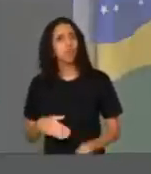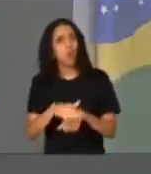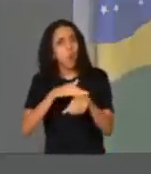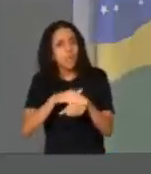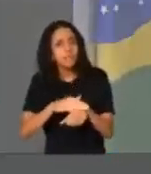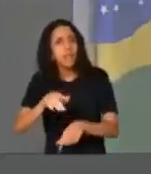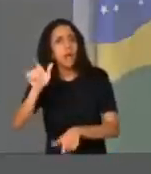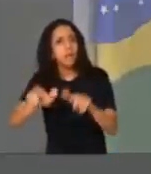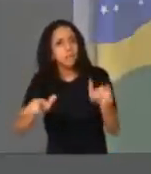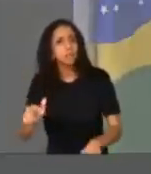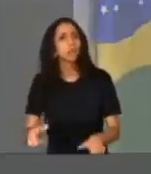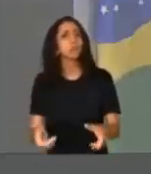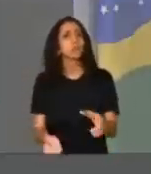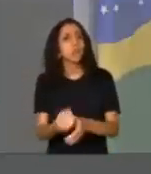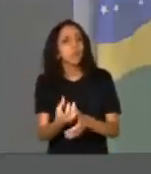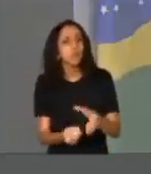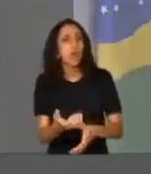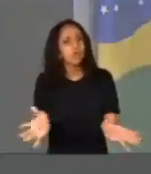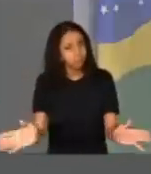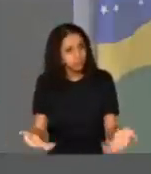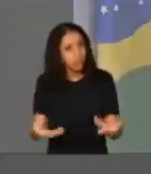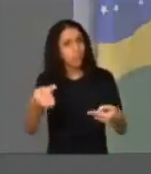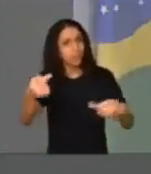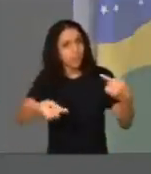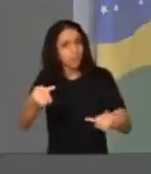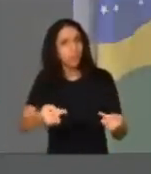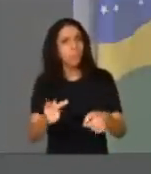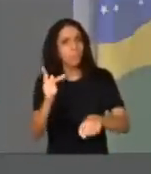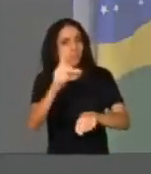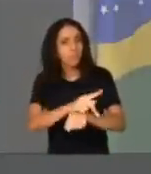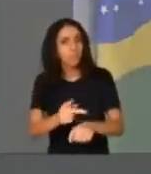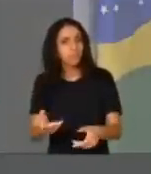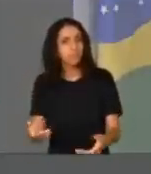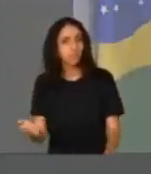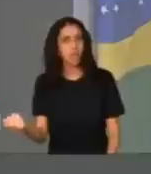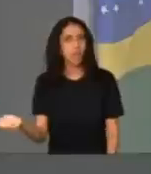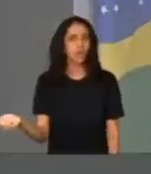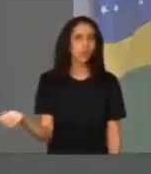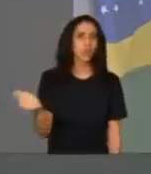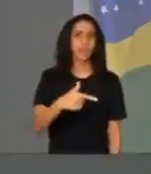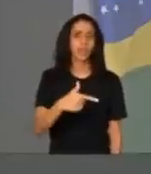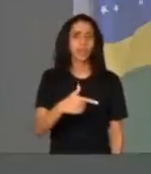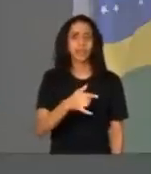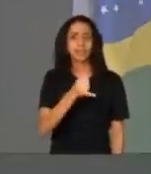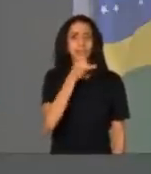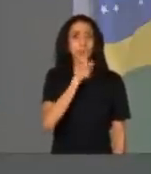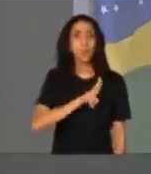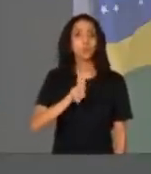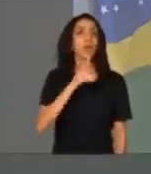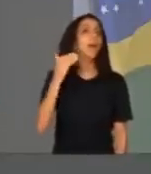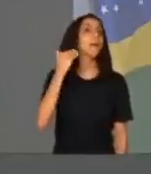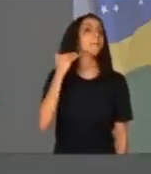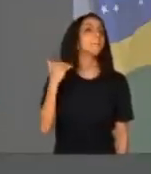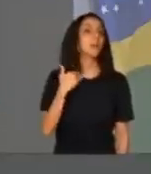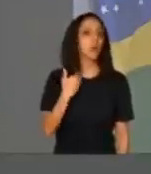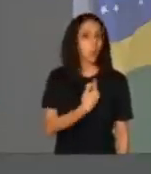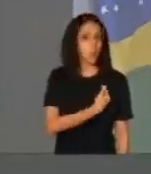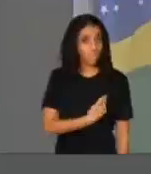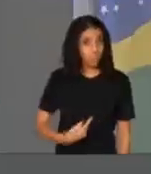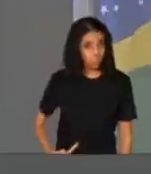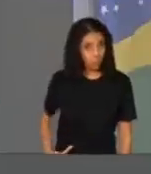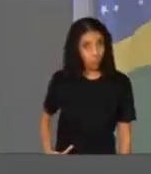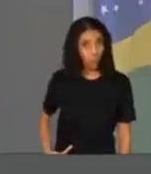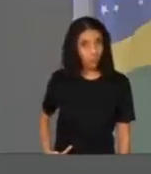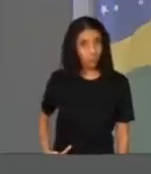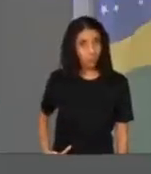apoiar e fazer propaganda e promover o debate sobre a reforma previdenciária, do que utilizar banco público, banco estatal, para